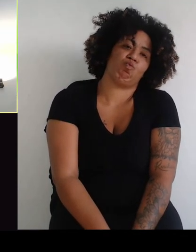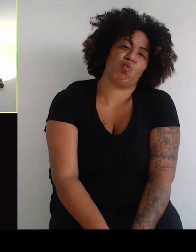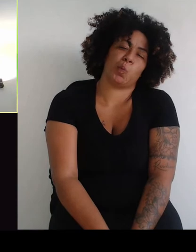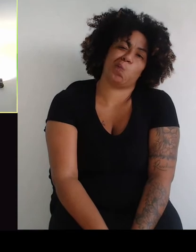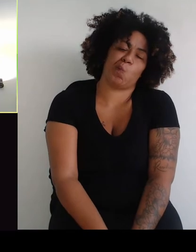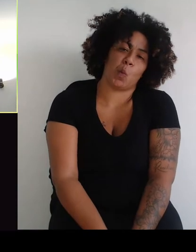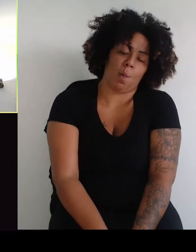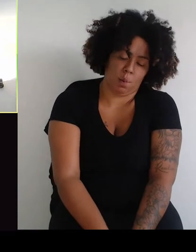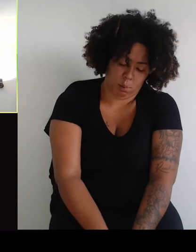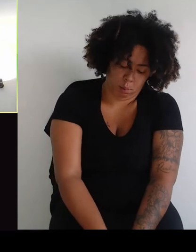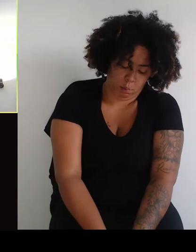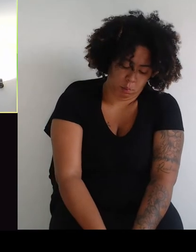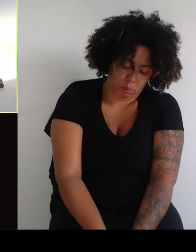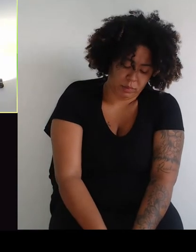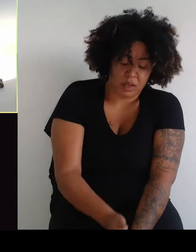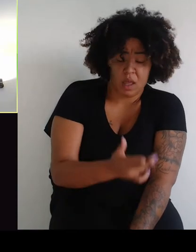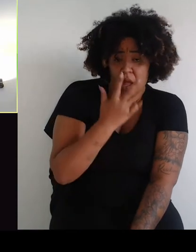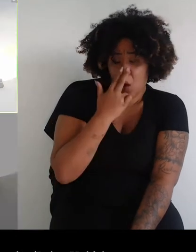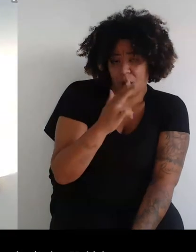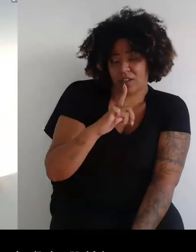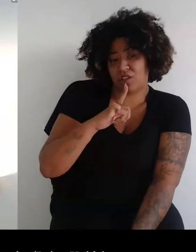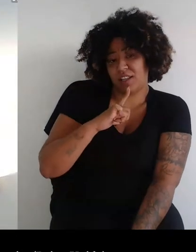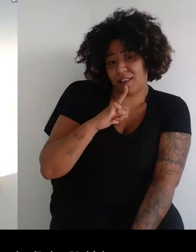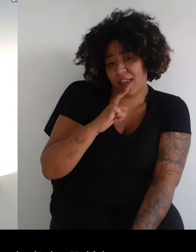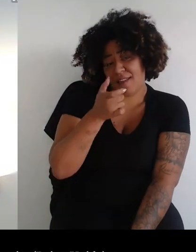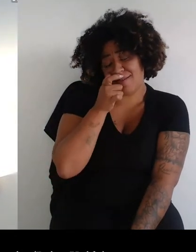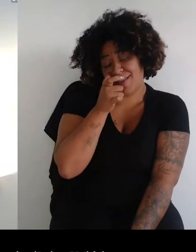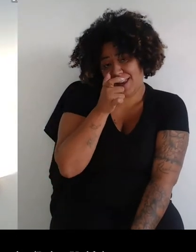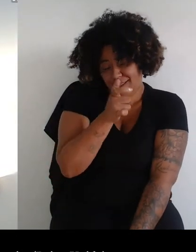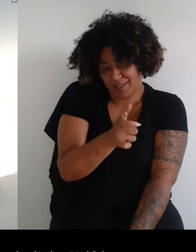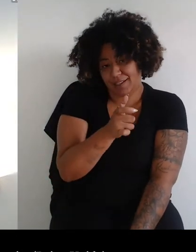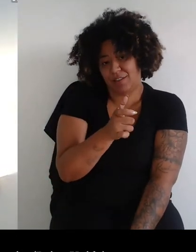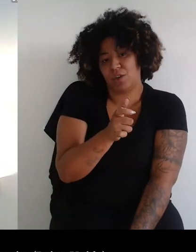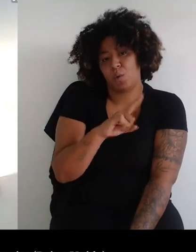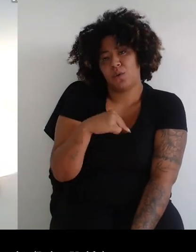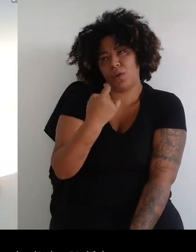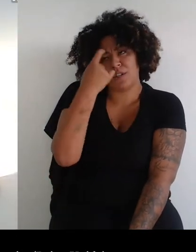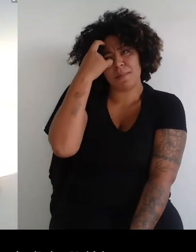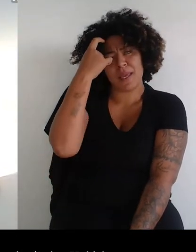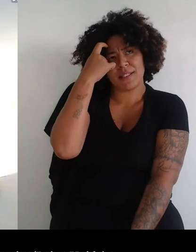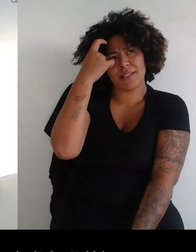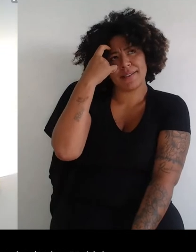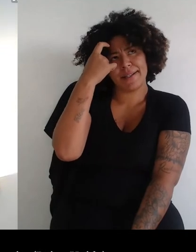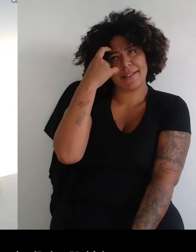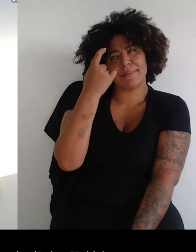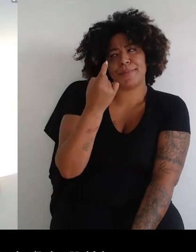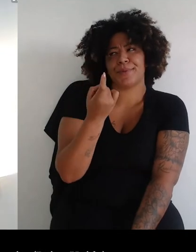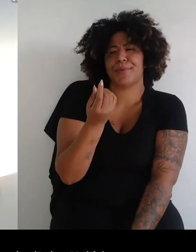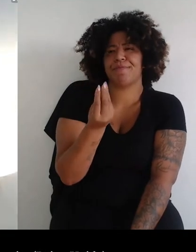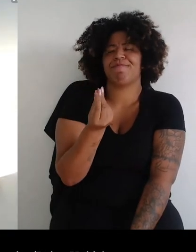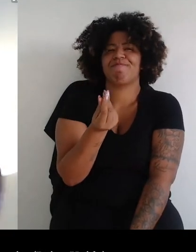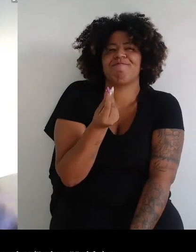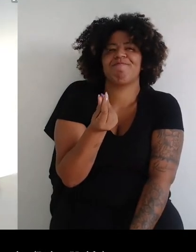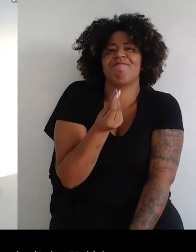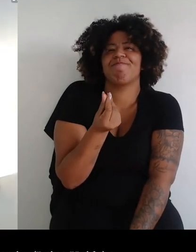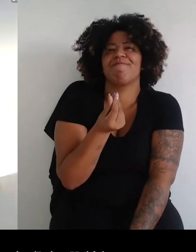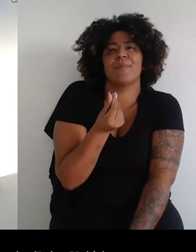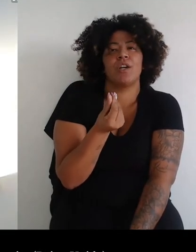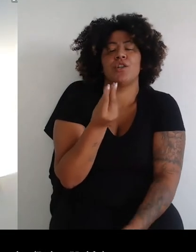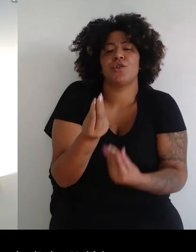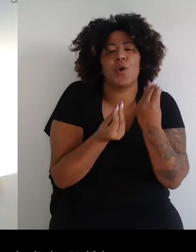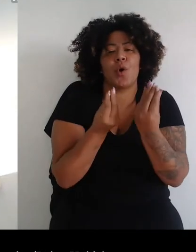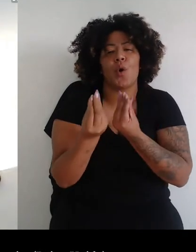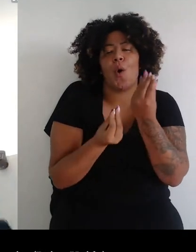acho que tem algo de interessante aqui quando Nós pensamos nessa noção a noção de